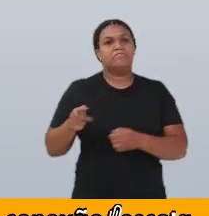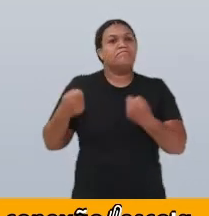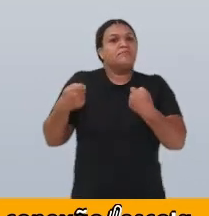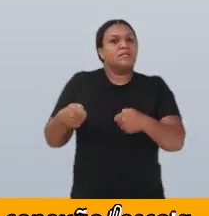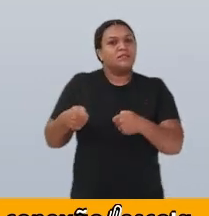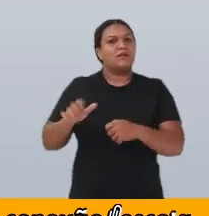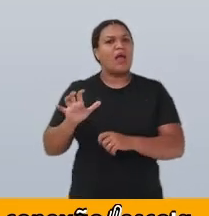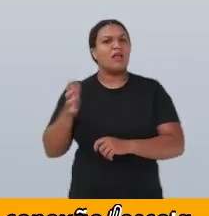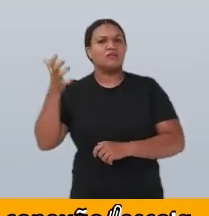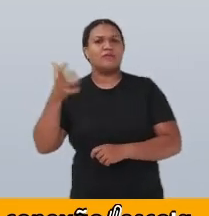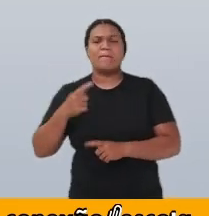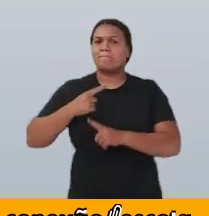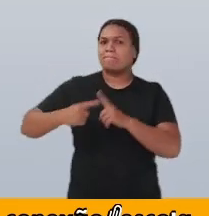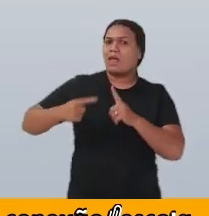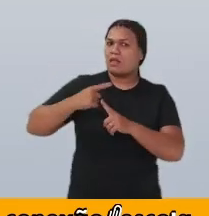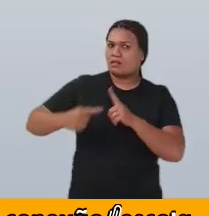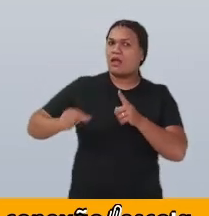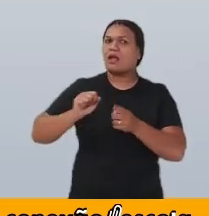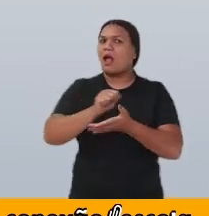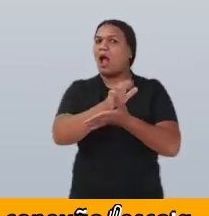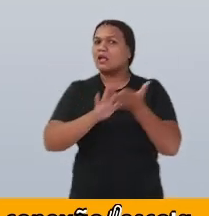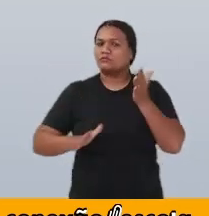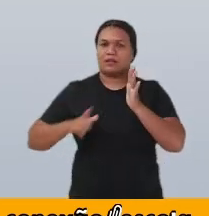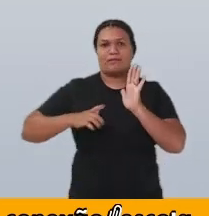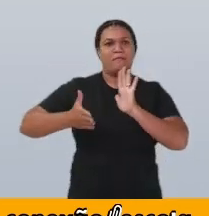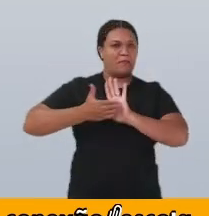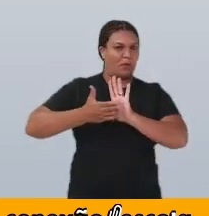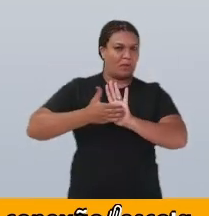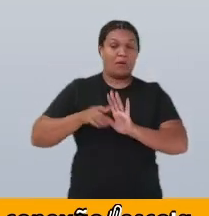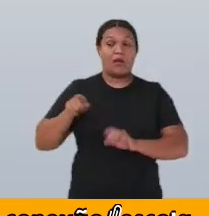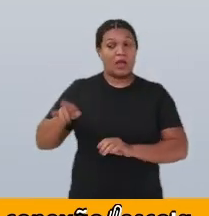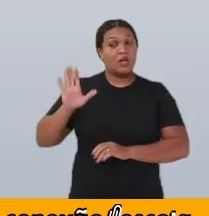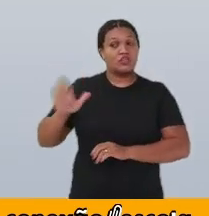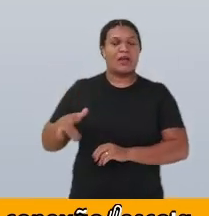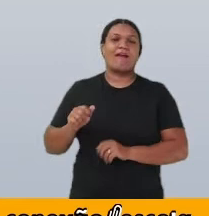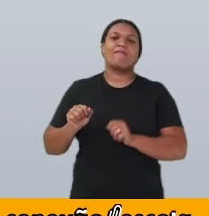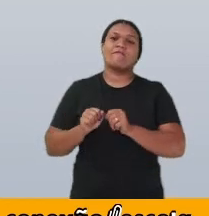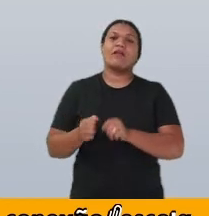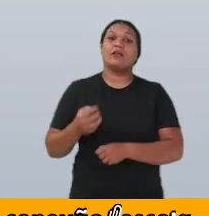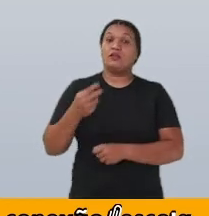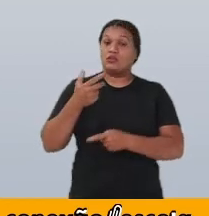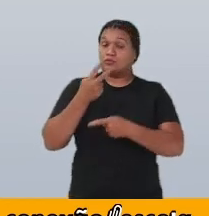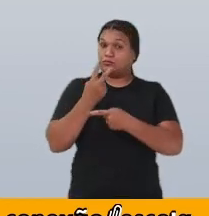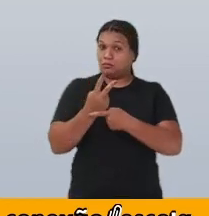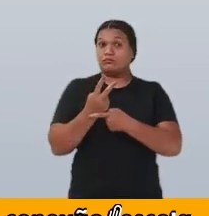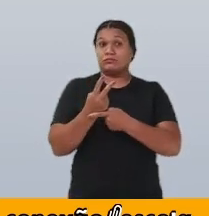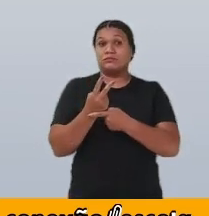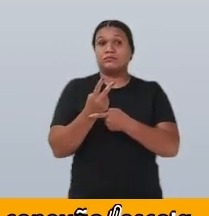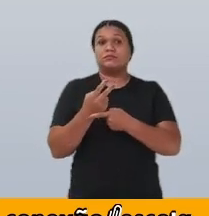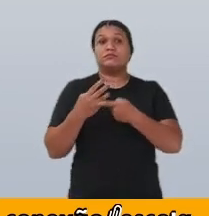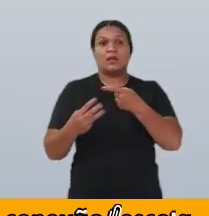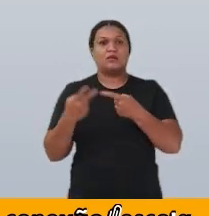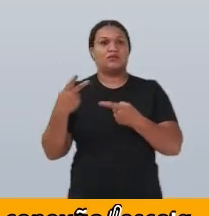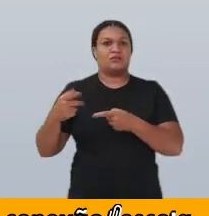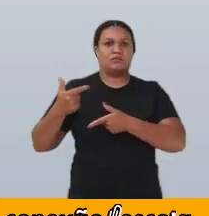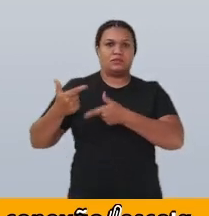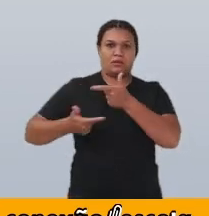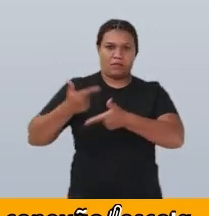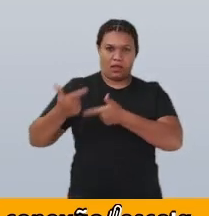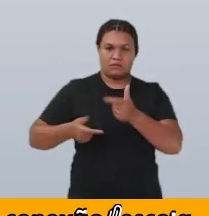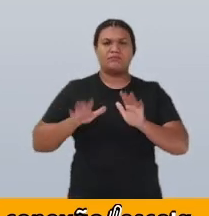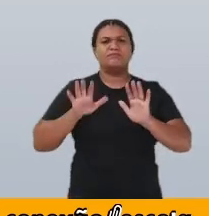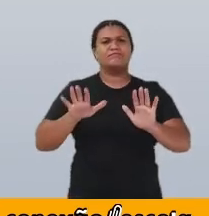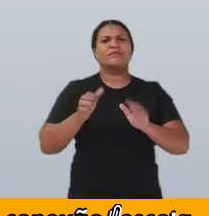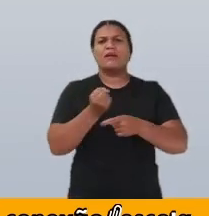resolver metade das questões propostas. Ela já fez 2/3 da sua parte do trabalho. Que